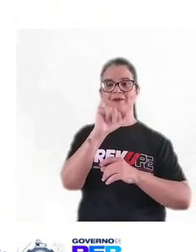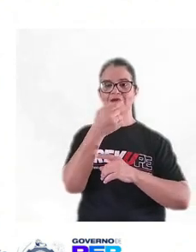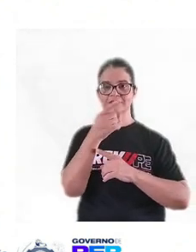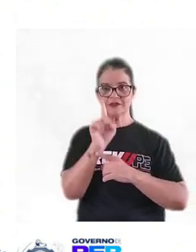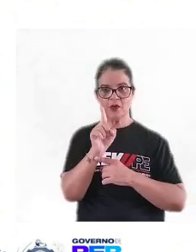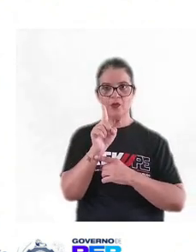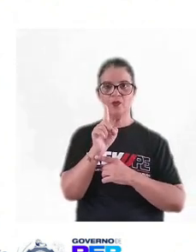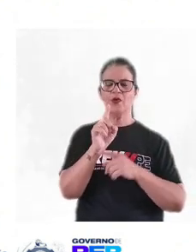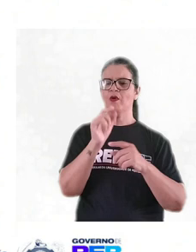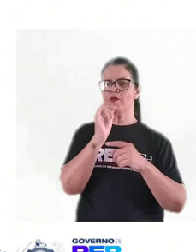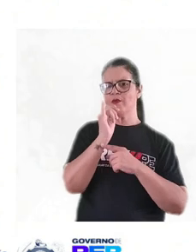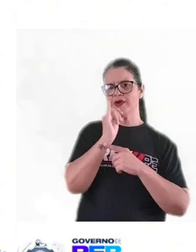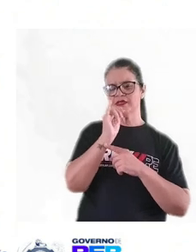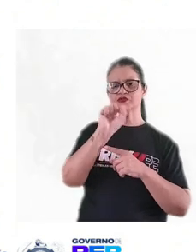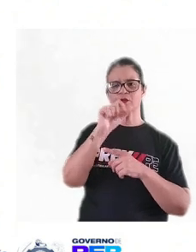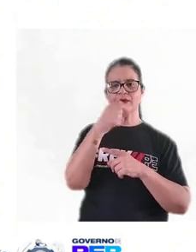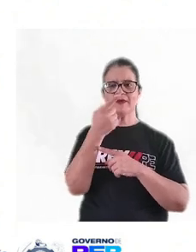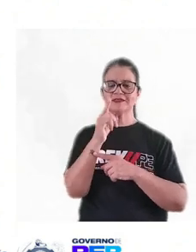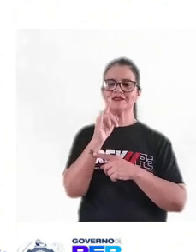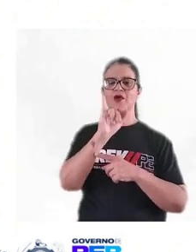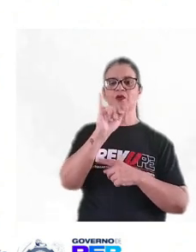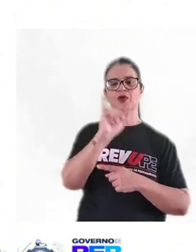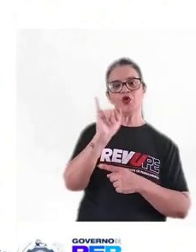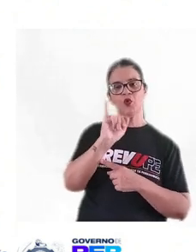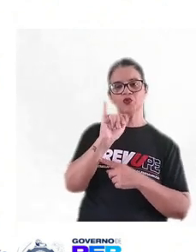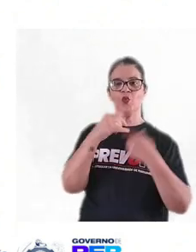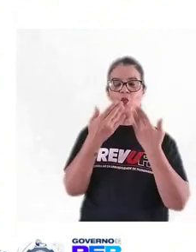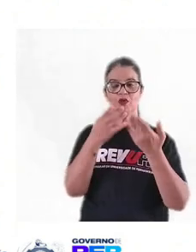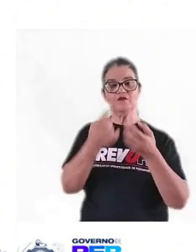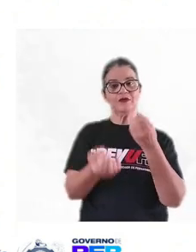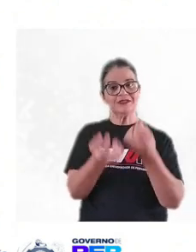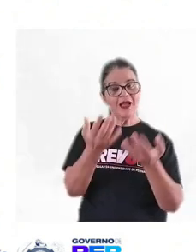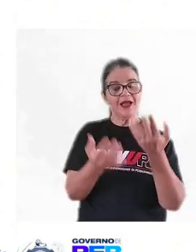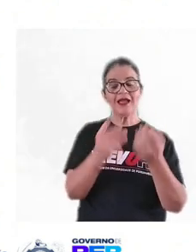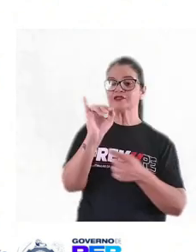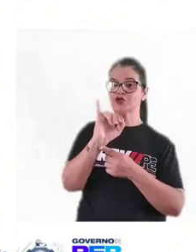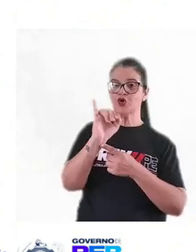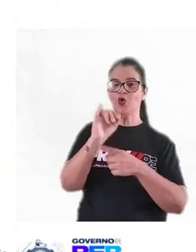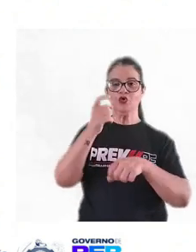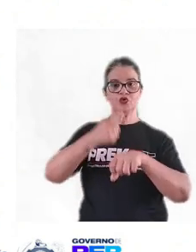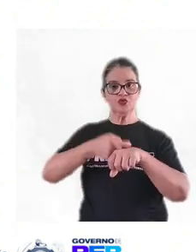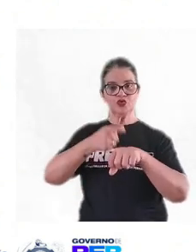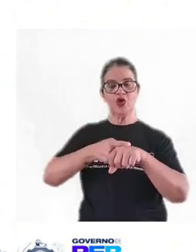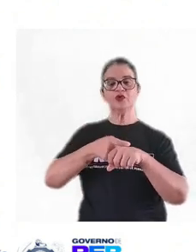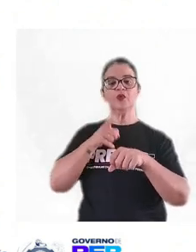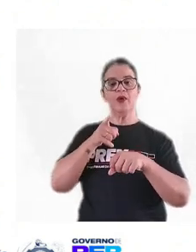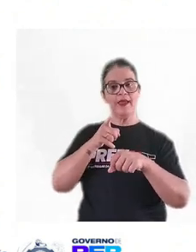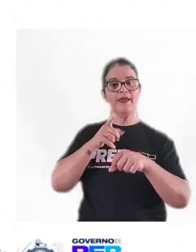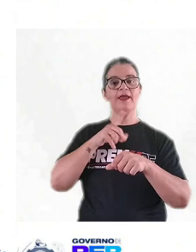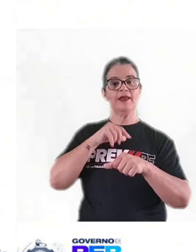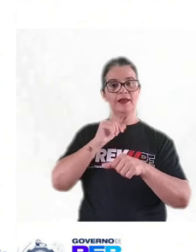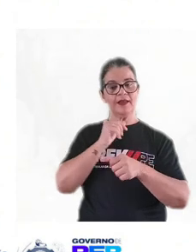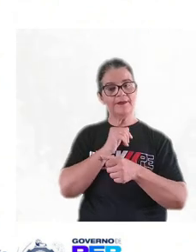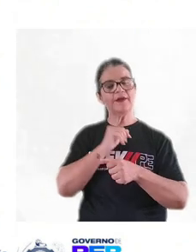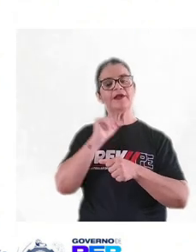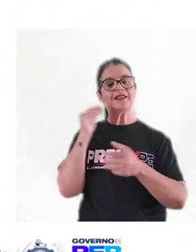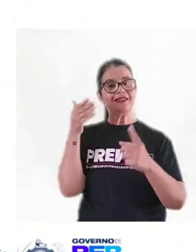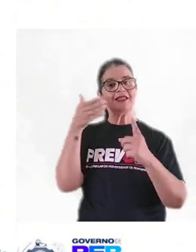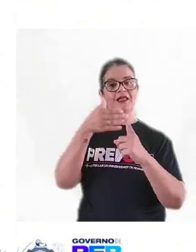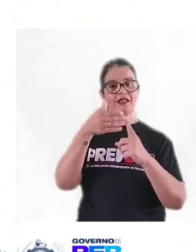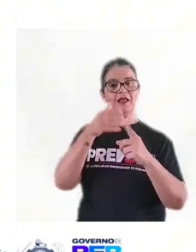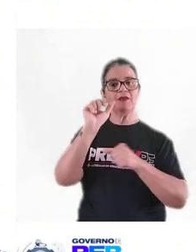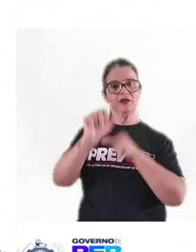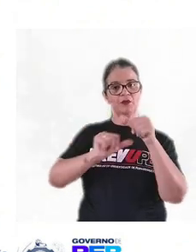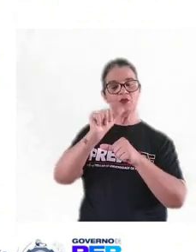como por exemplo a sublimação do iodo quando você aquece o iodo sólido ele passa diretamente